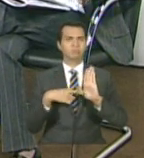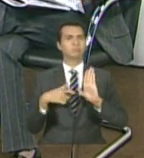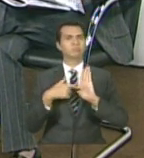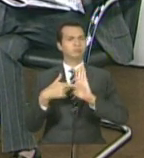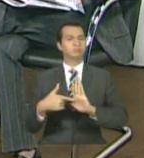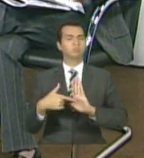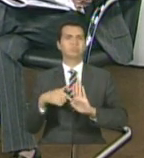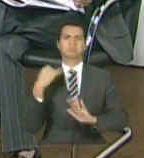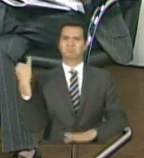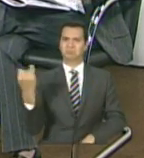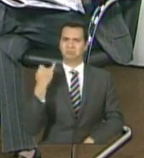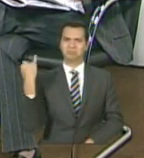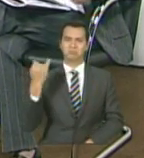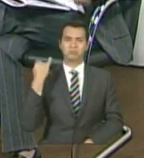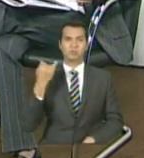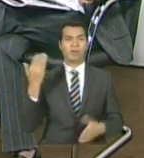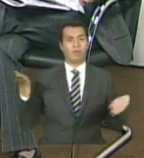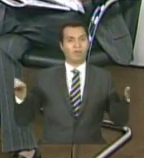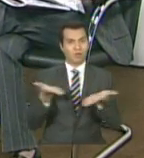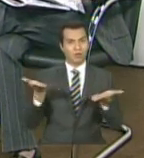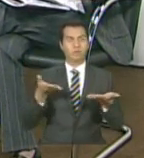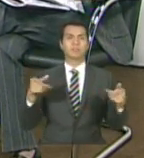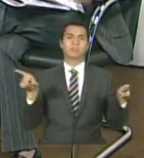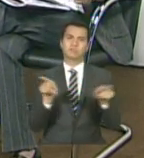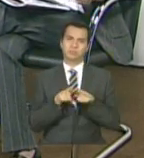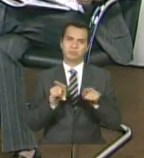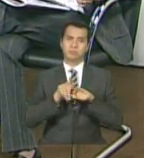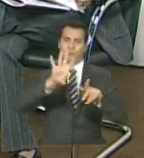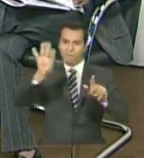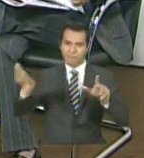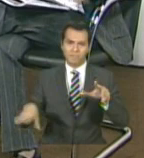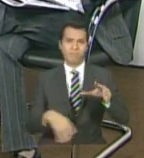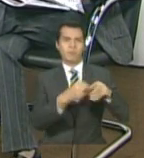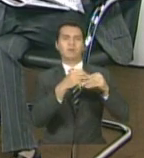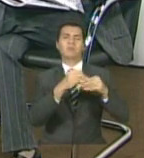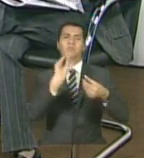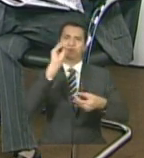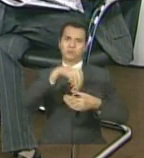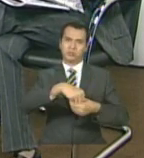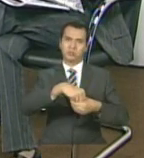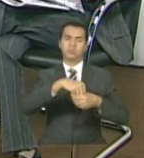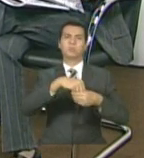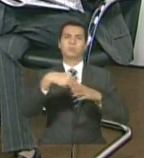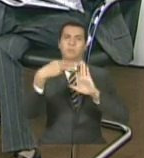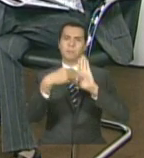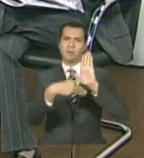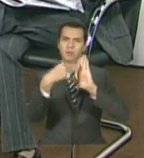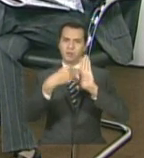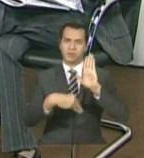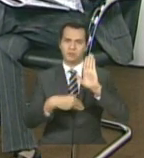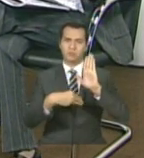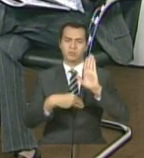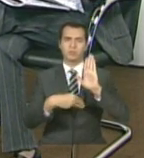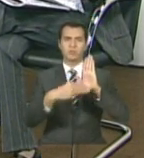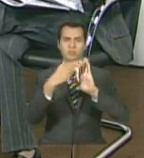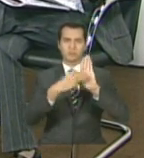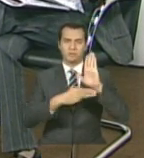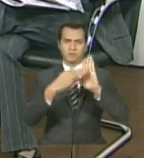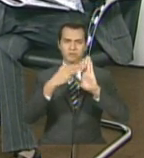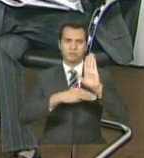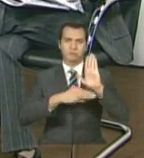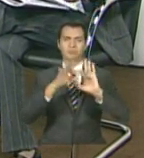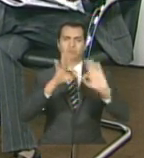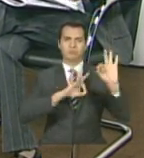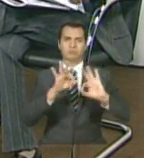políticas, muito importantes, que agora também estamos incorporando dentro da nossa metodologia. Estamos agora